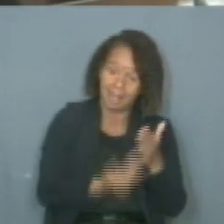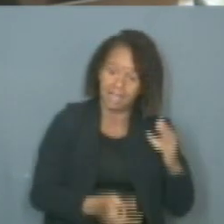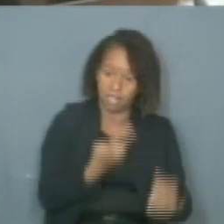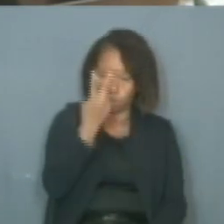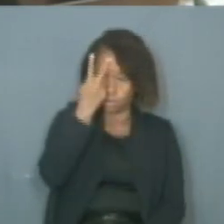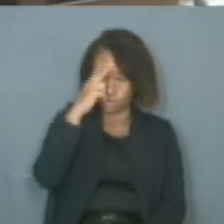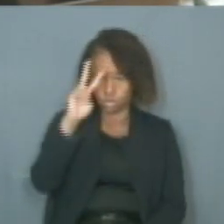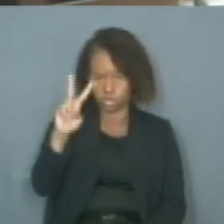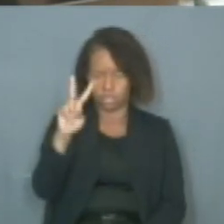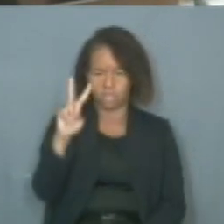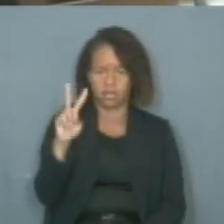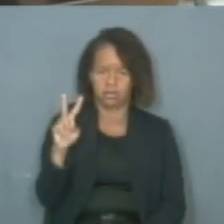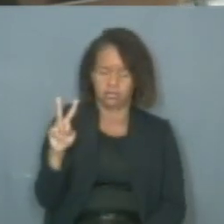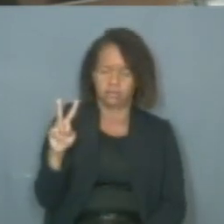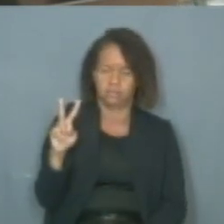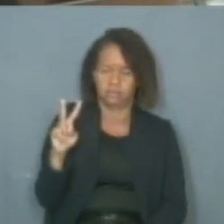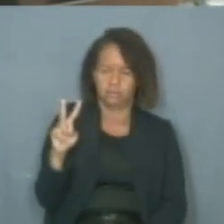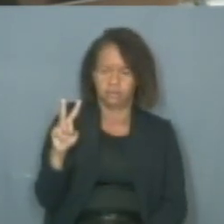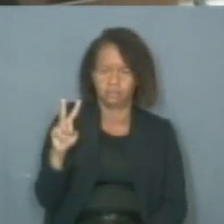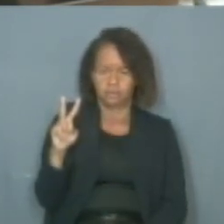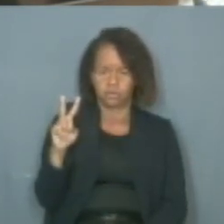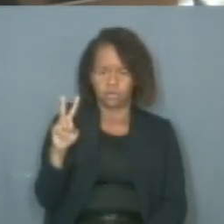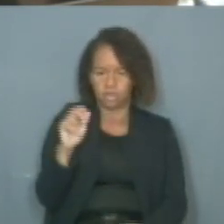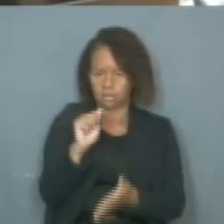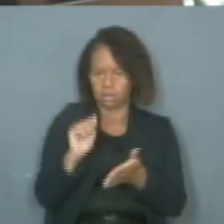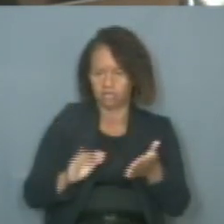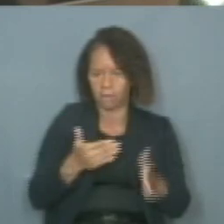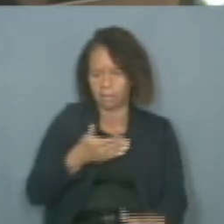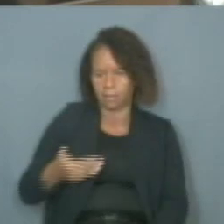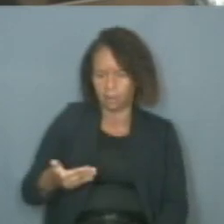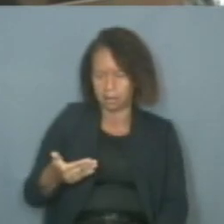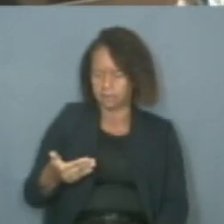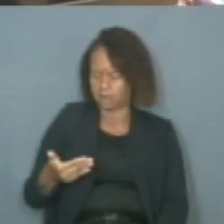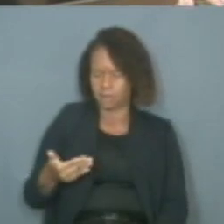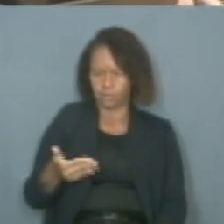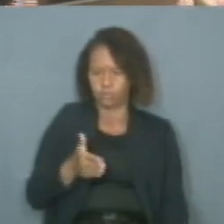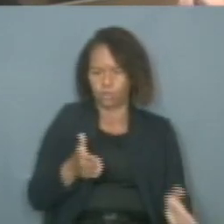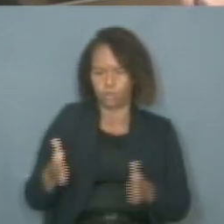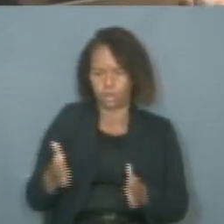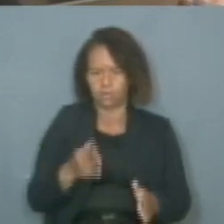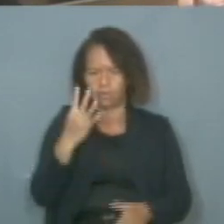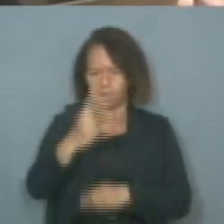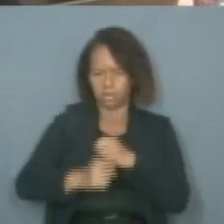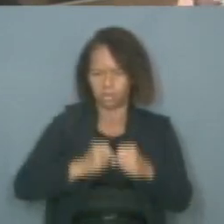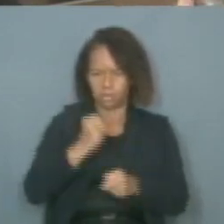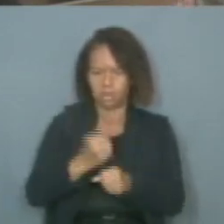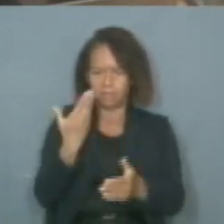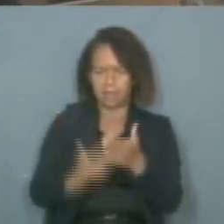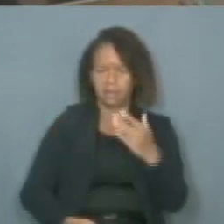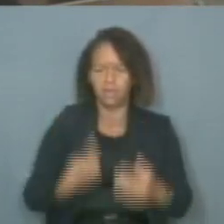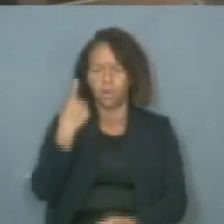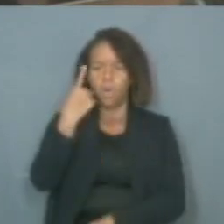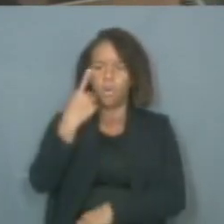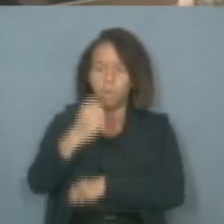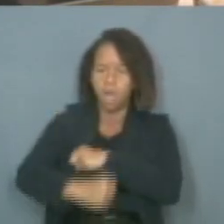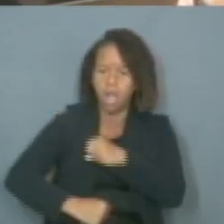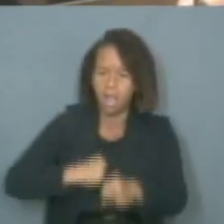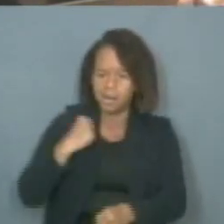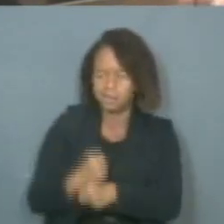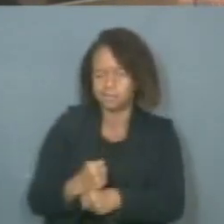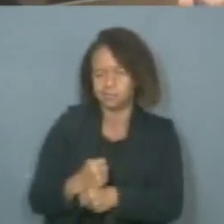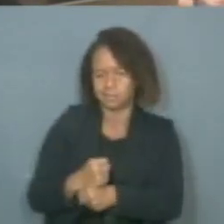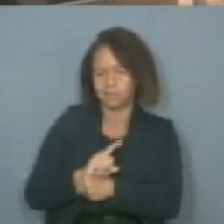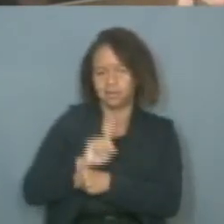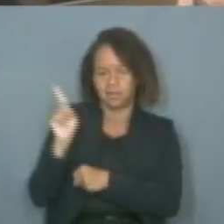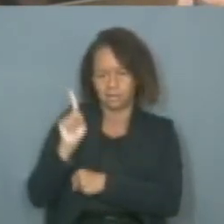dias de uma atividade pública durante um mandato de 4 anos, a gente perde mais de 1 ano de